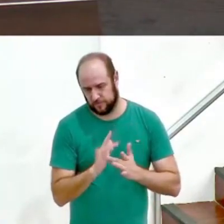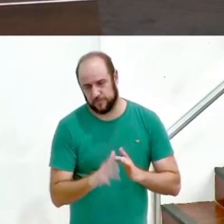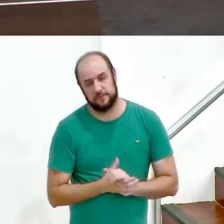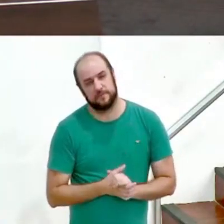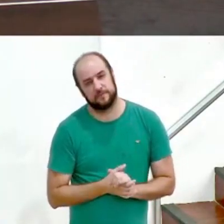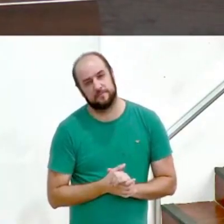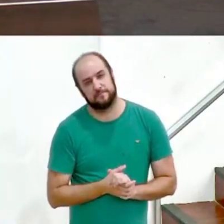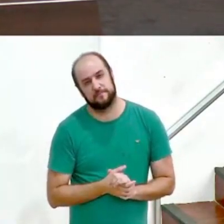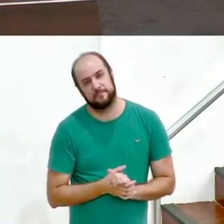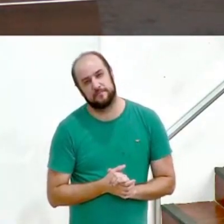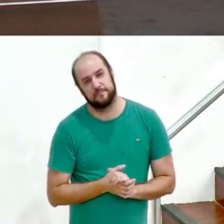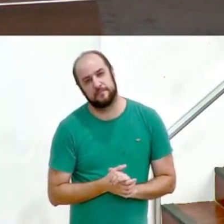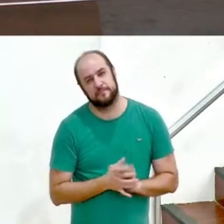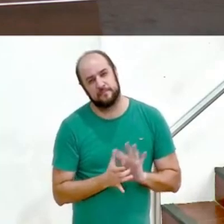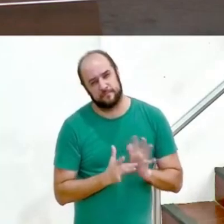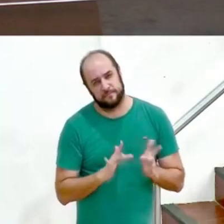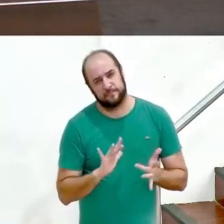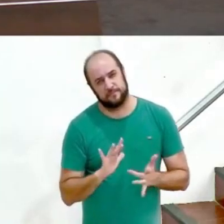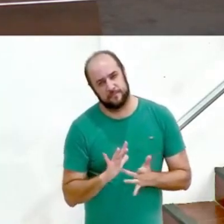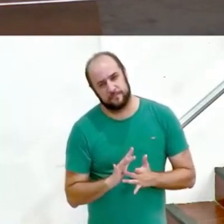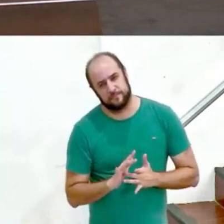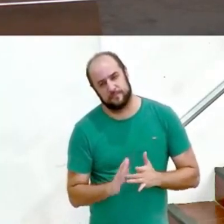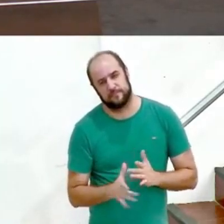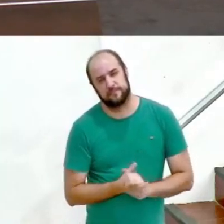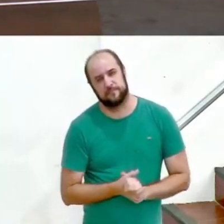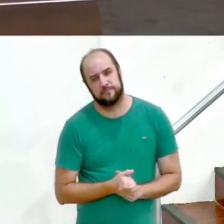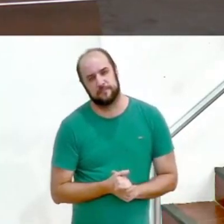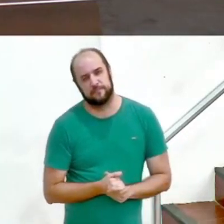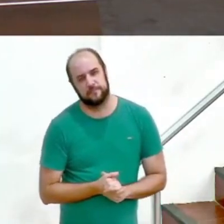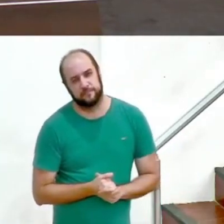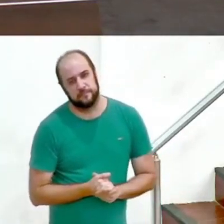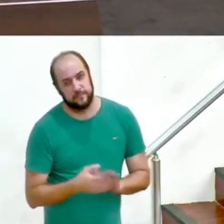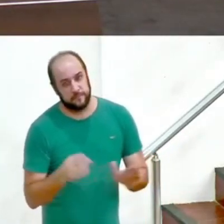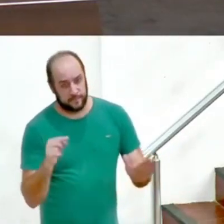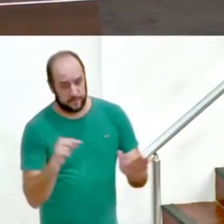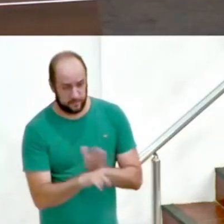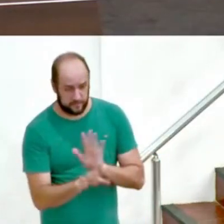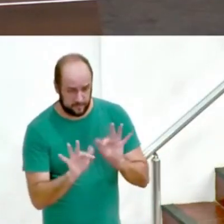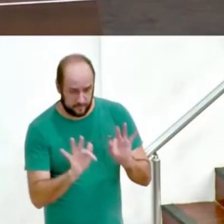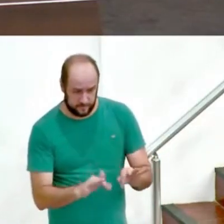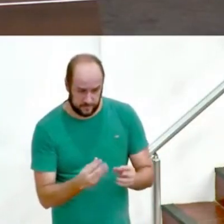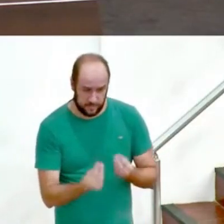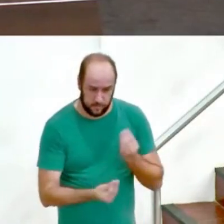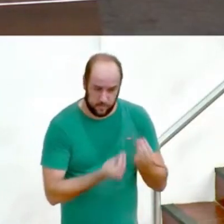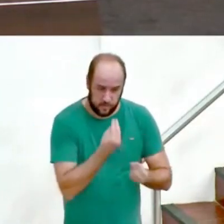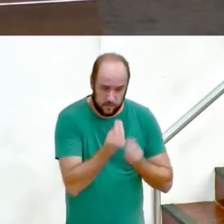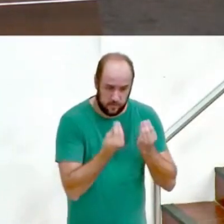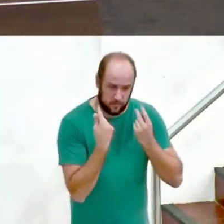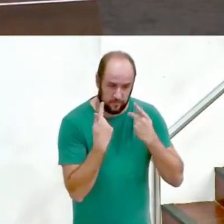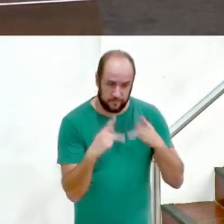Jesus. De Cristo Jesus. A pergunta final é como esta mensagem